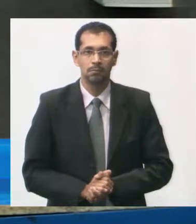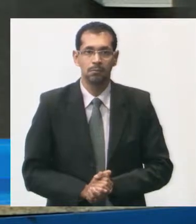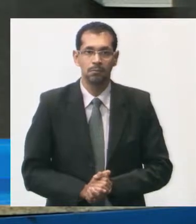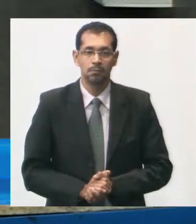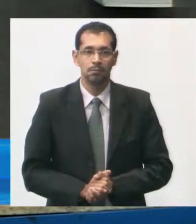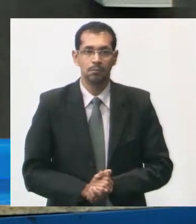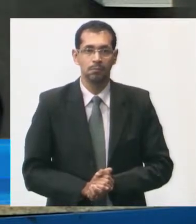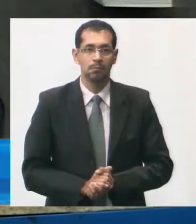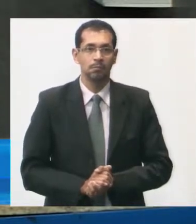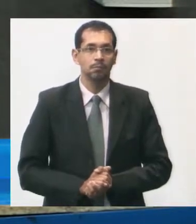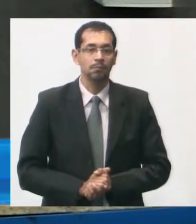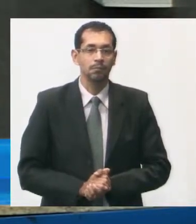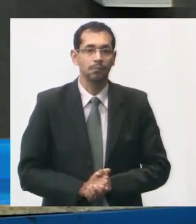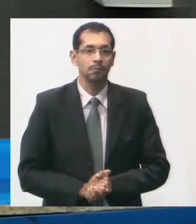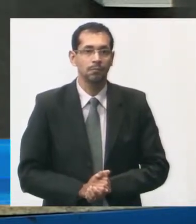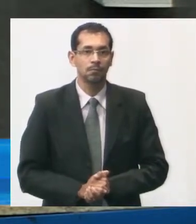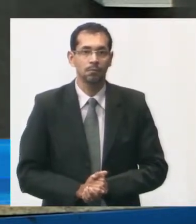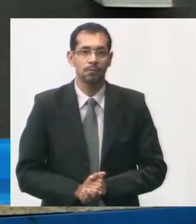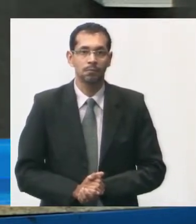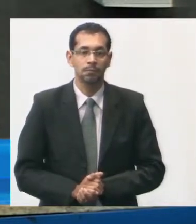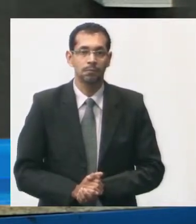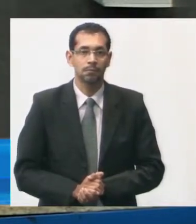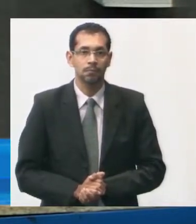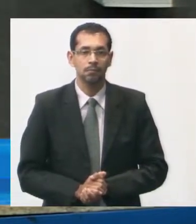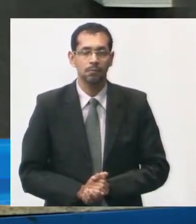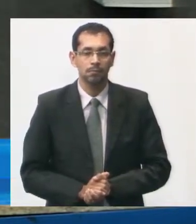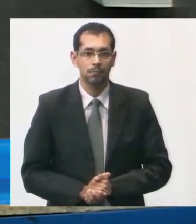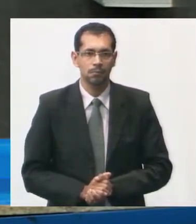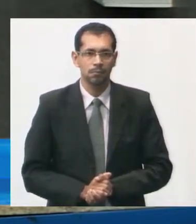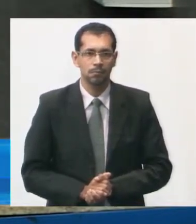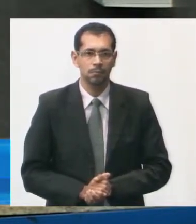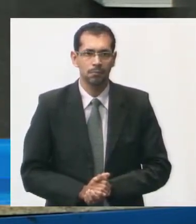parece que as pessoas não conseguem